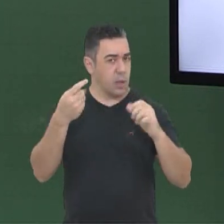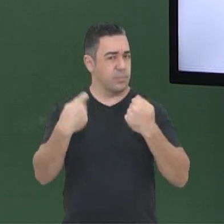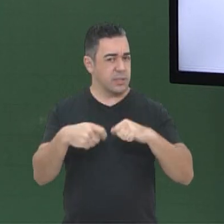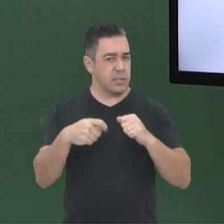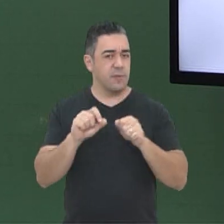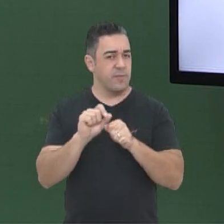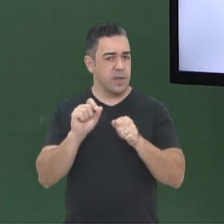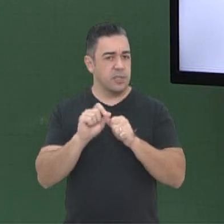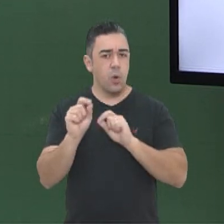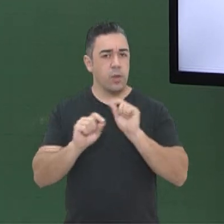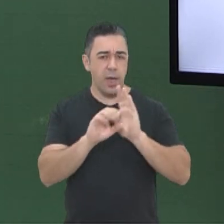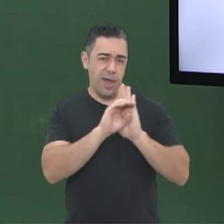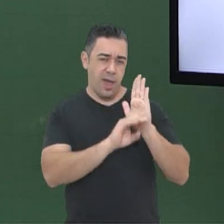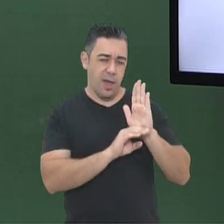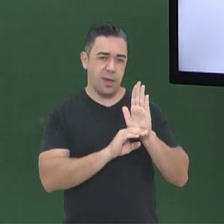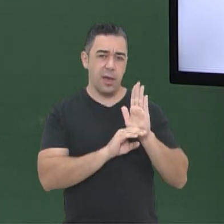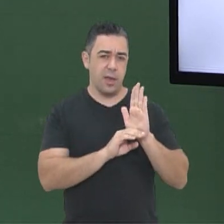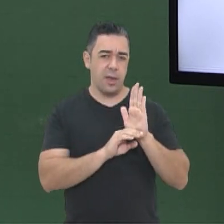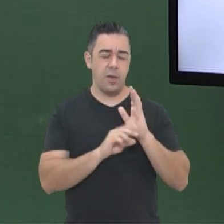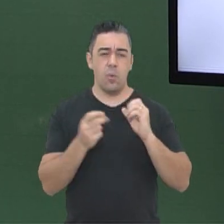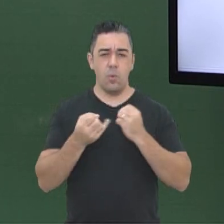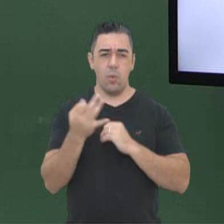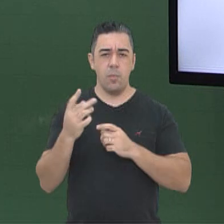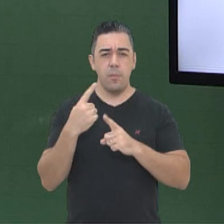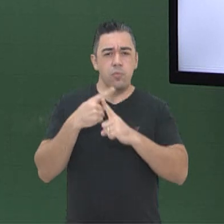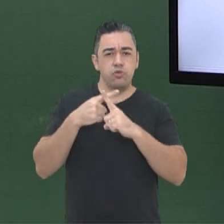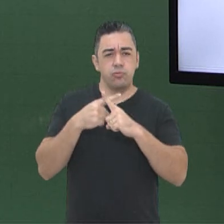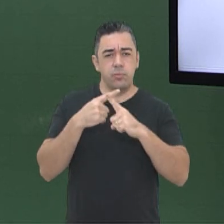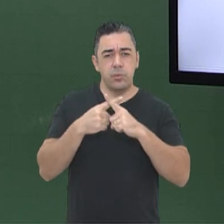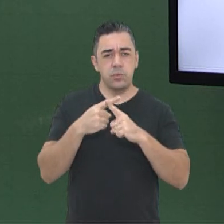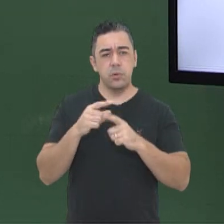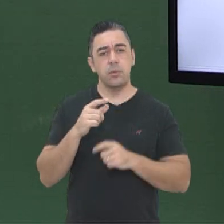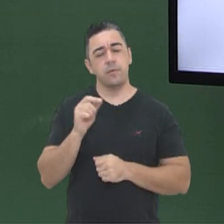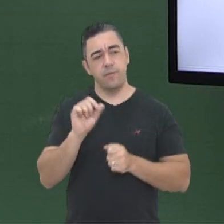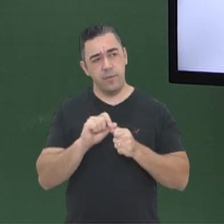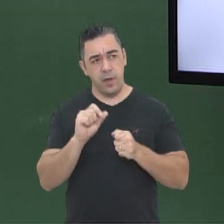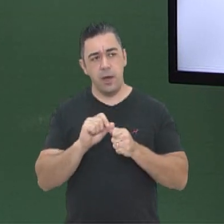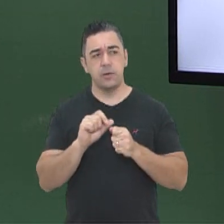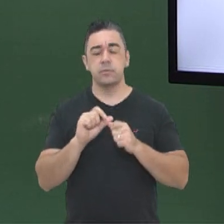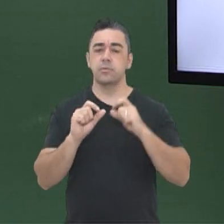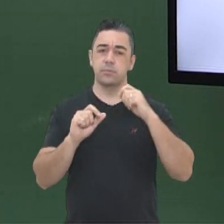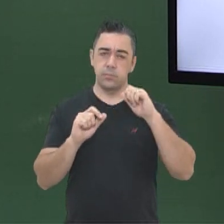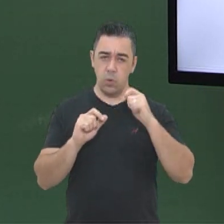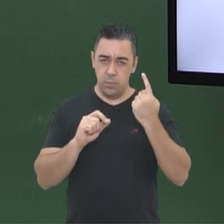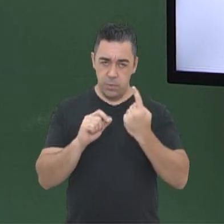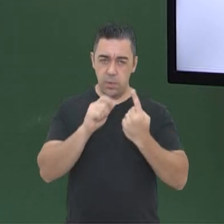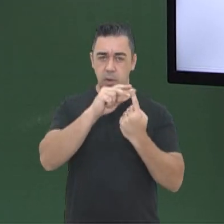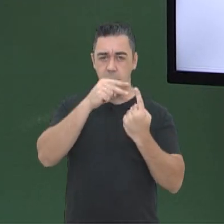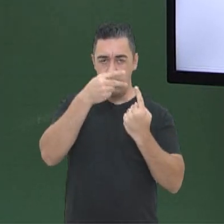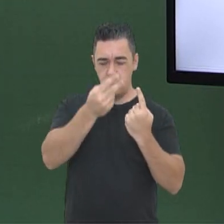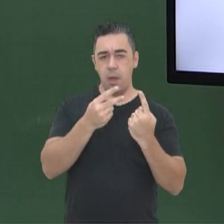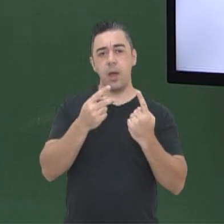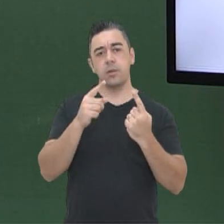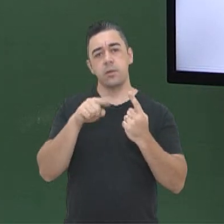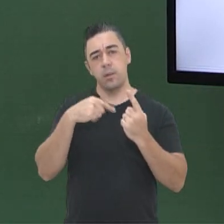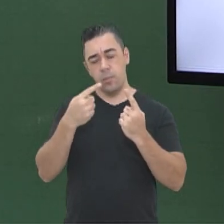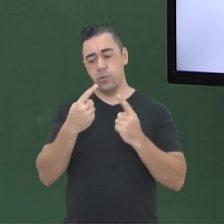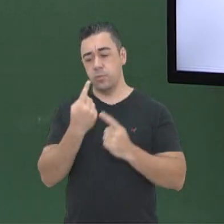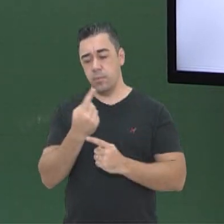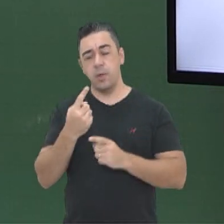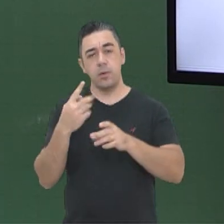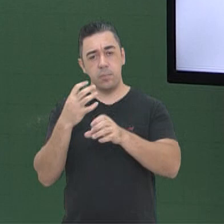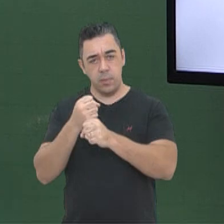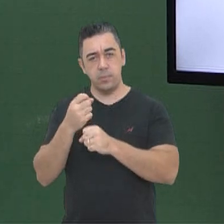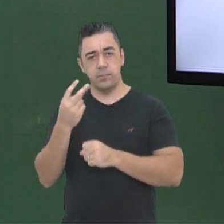dos produtos notáveis, tá? Então, como é que eu faço? O quadrado do primeiro menos 2 vezes o primeiro vezes o segundo, mais o quadrado